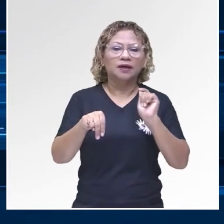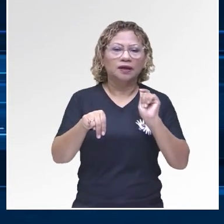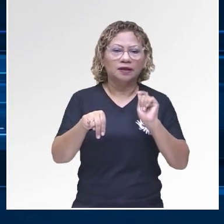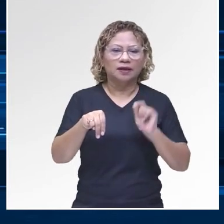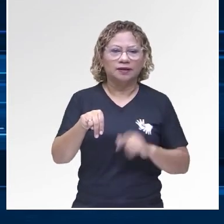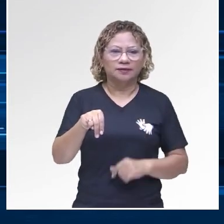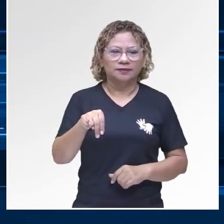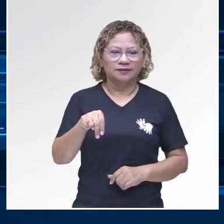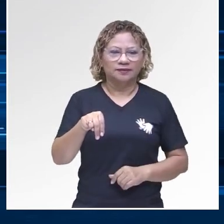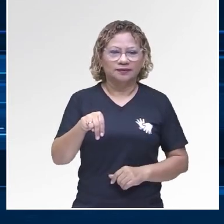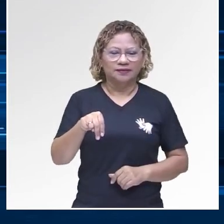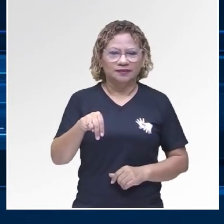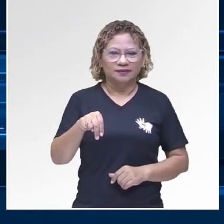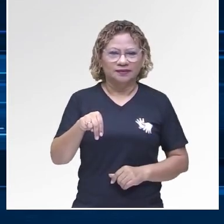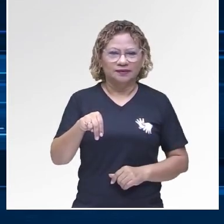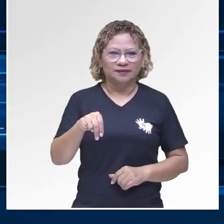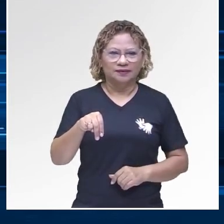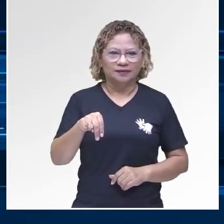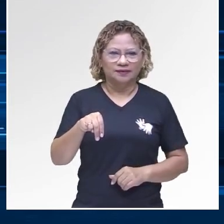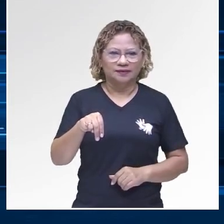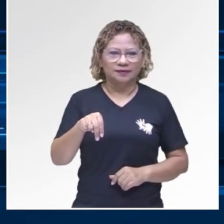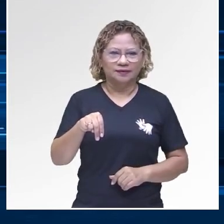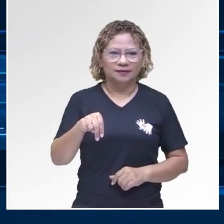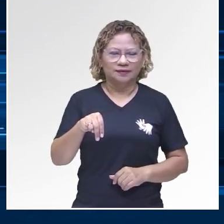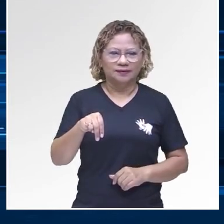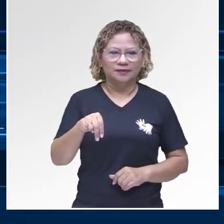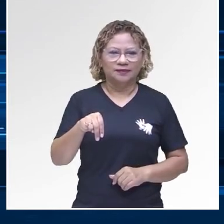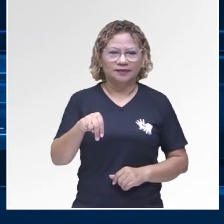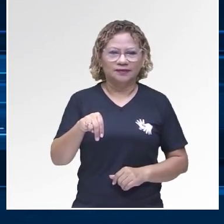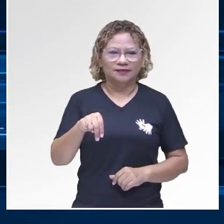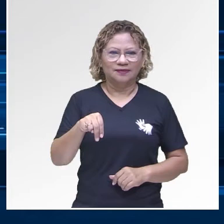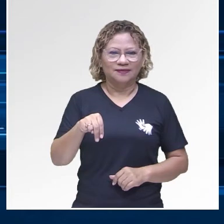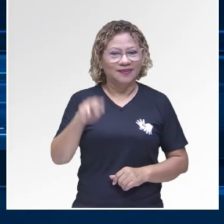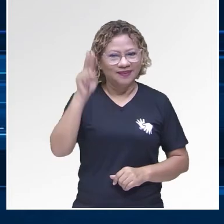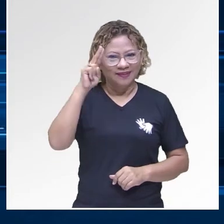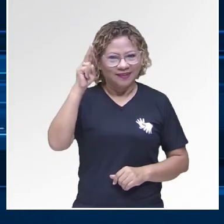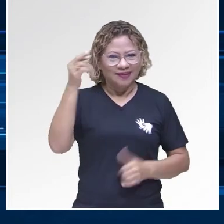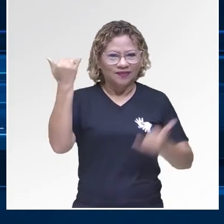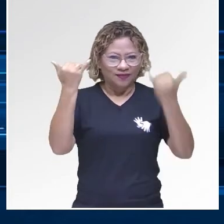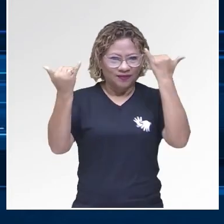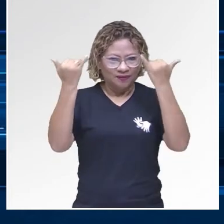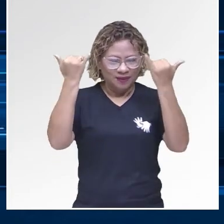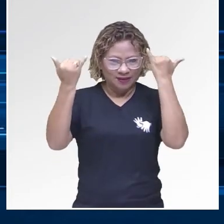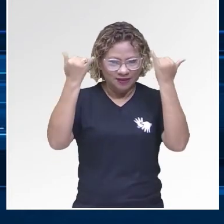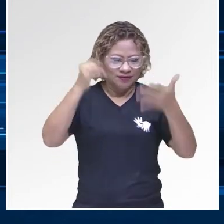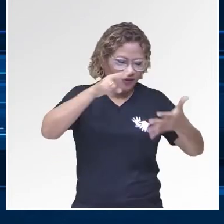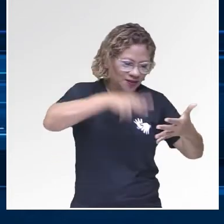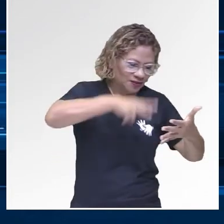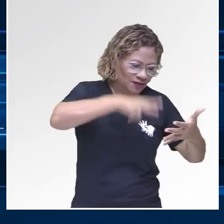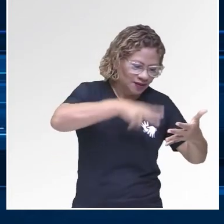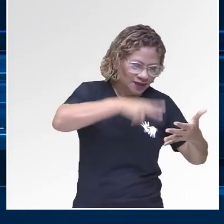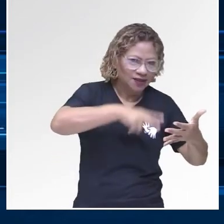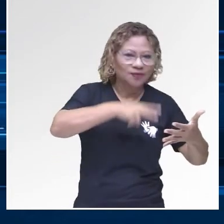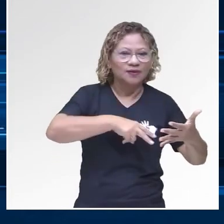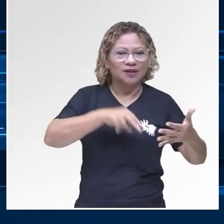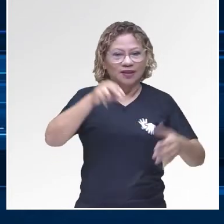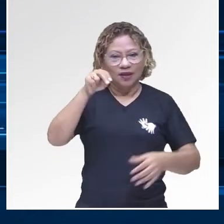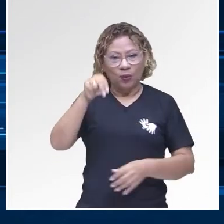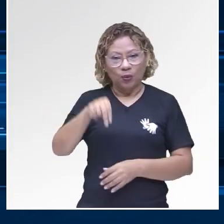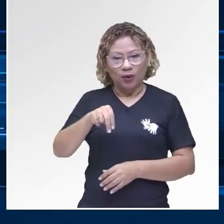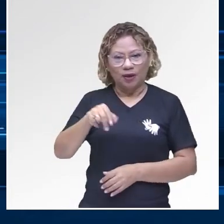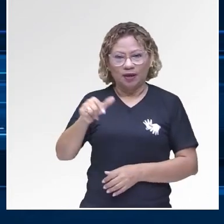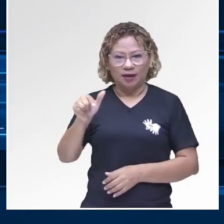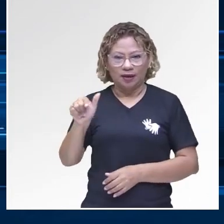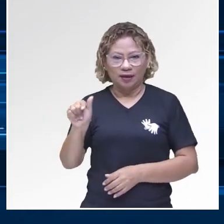Não é o centigentésimo termo? Então, o N é igual a 700. E a